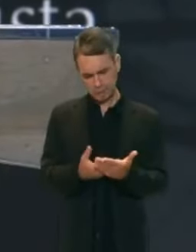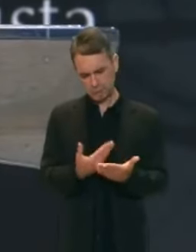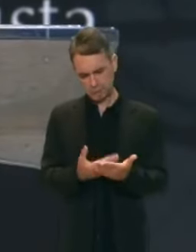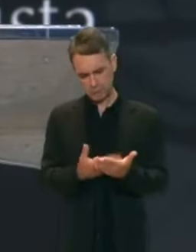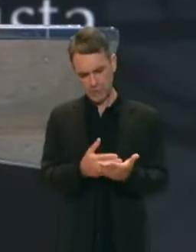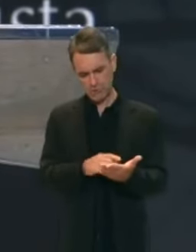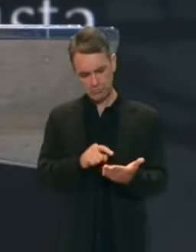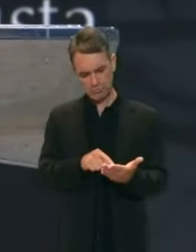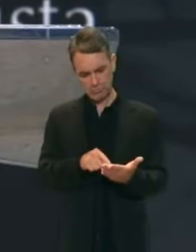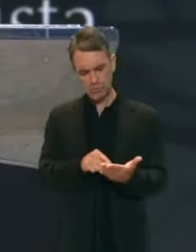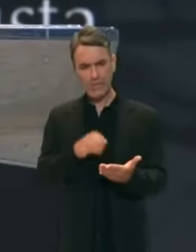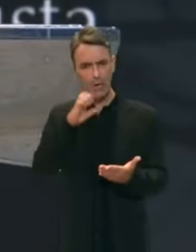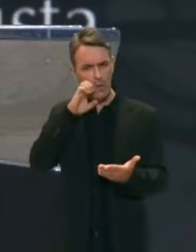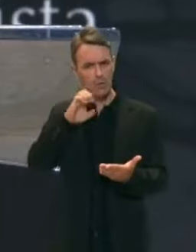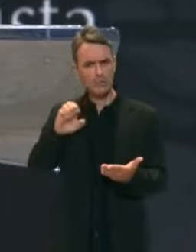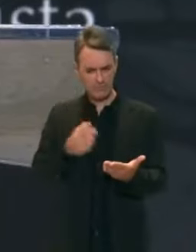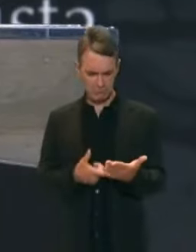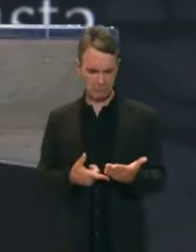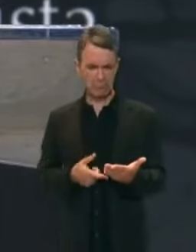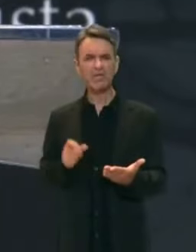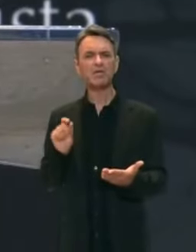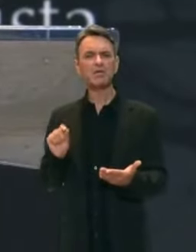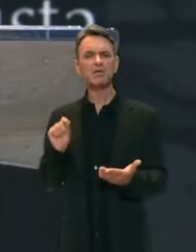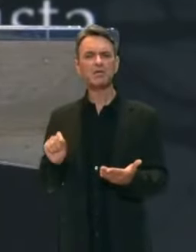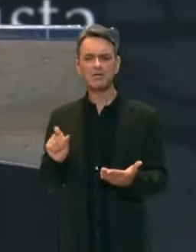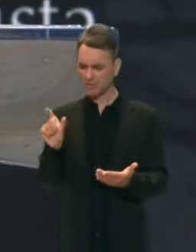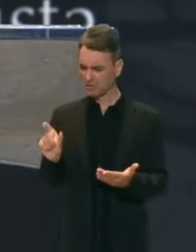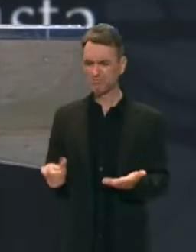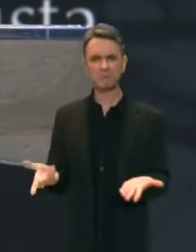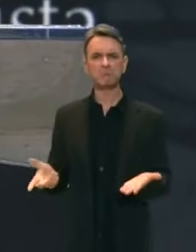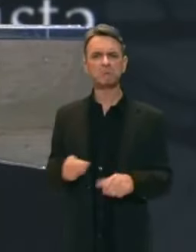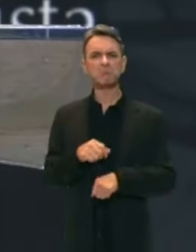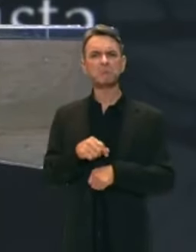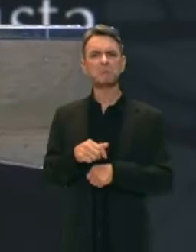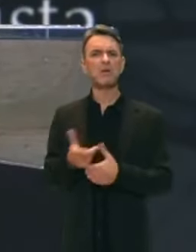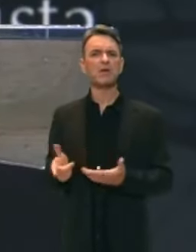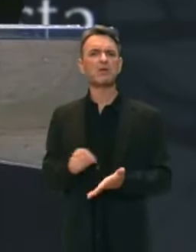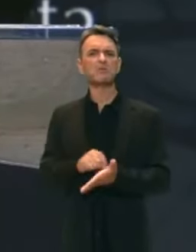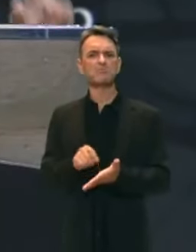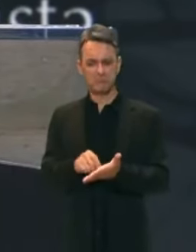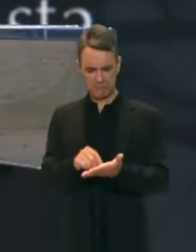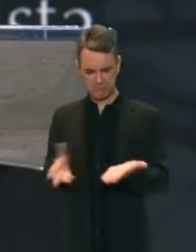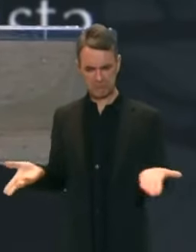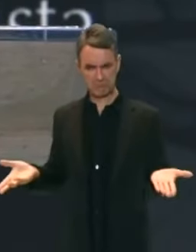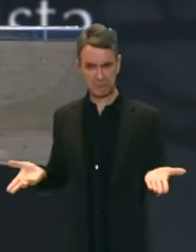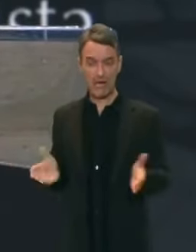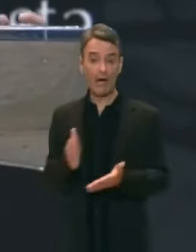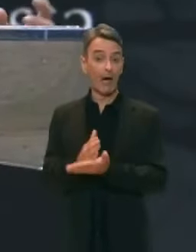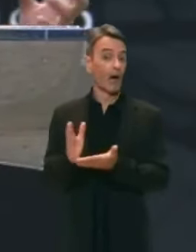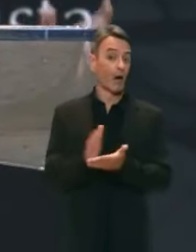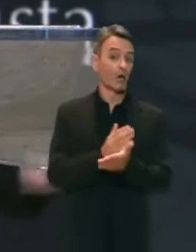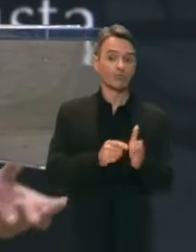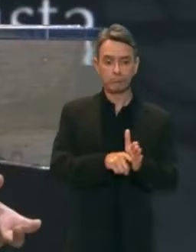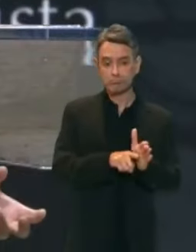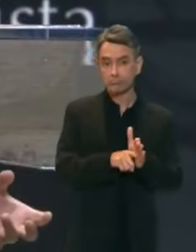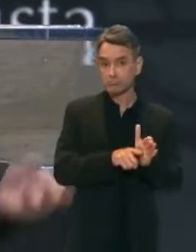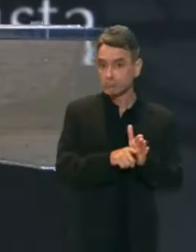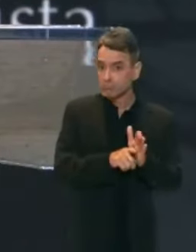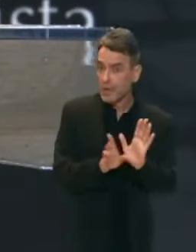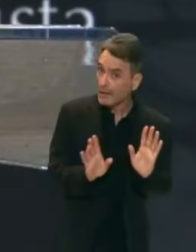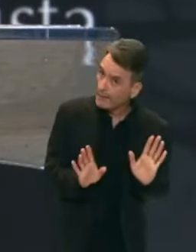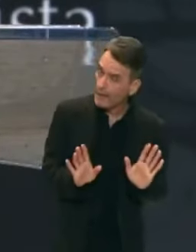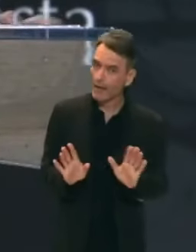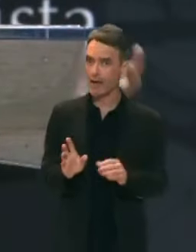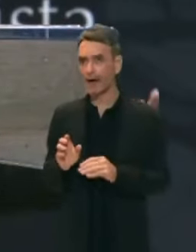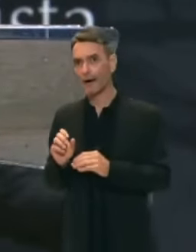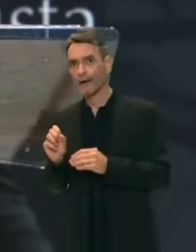tá, mas quem é essa pessoa que está escrevendo? Alguns estudiosos vão afirmar que foi Salomão.